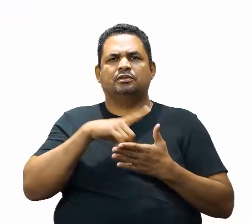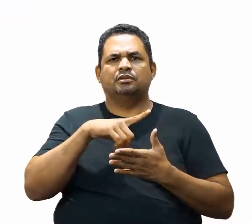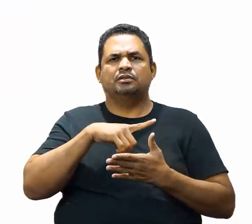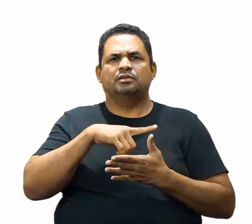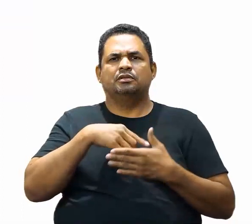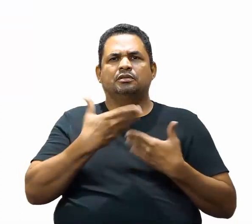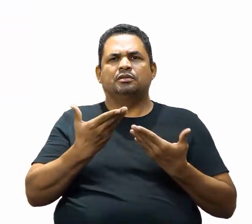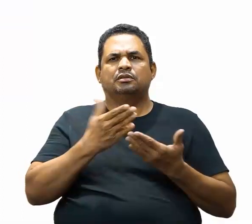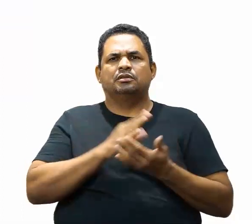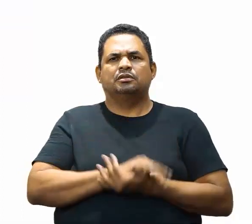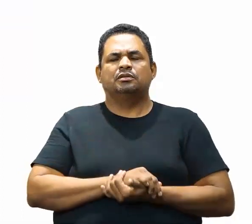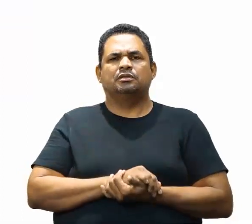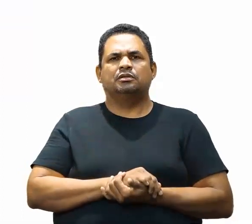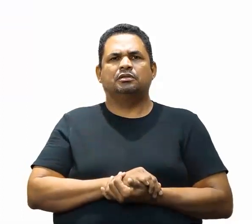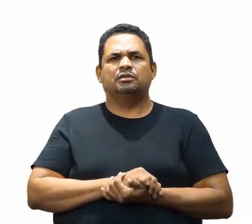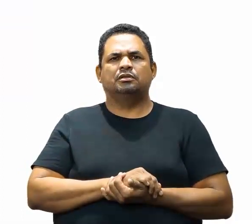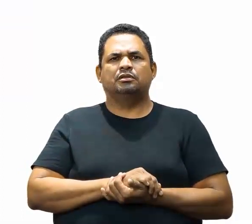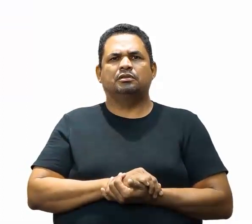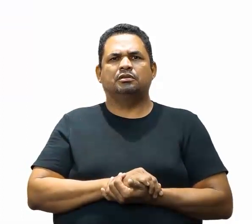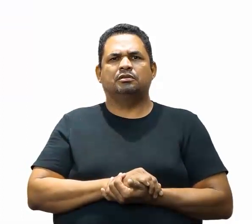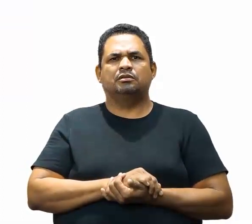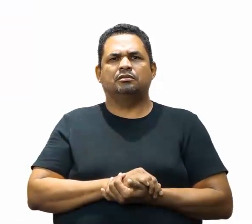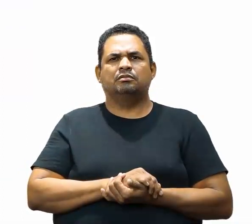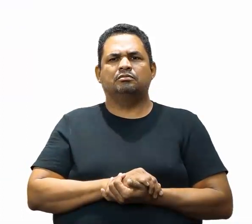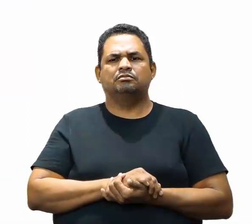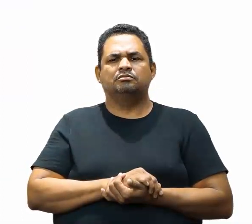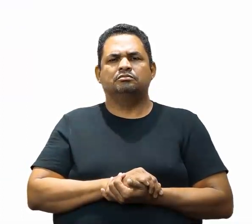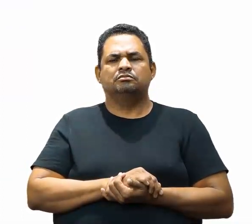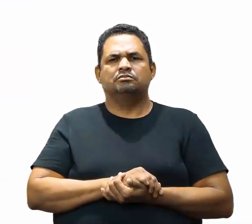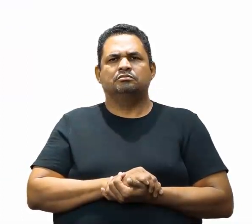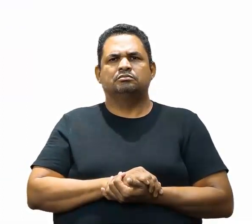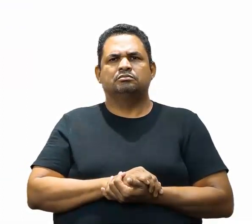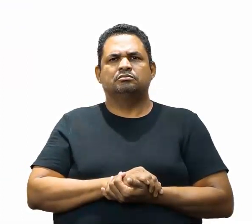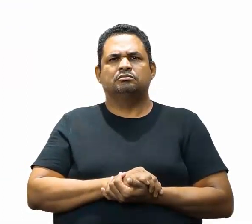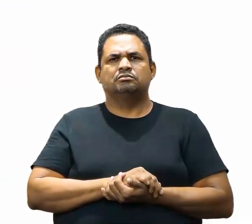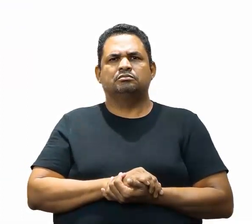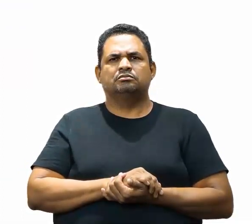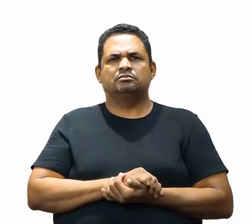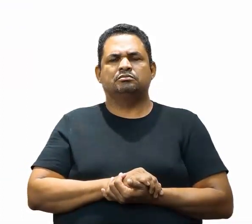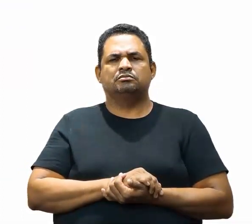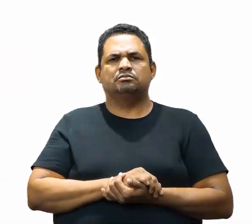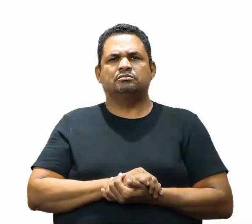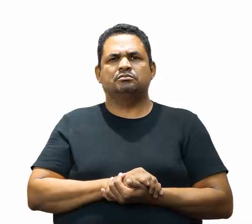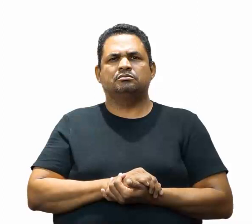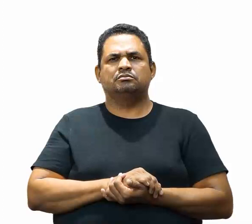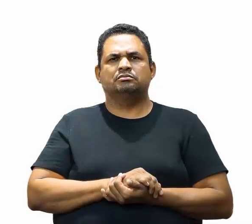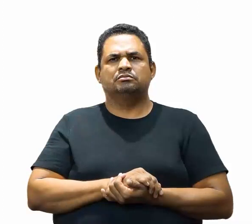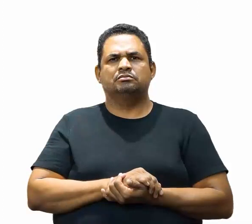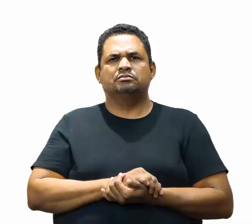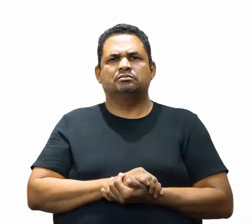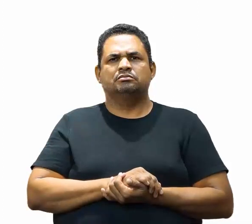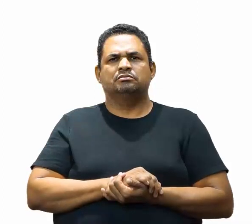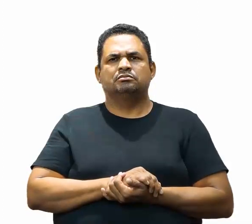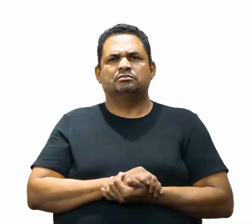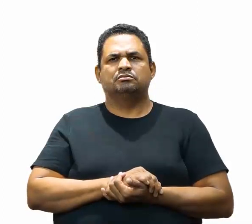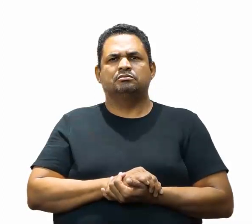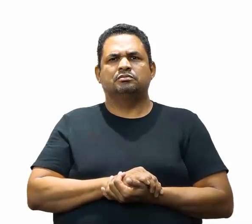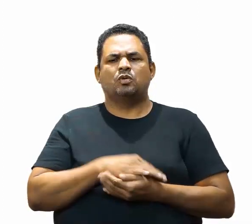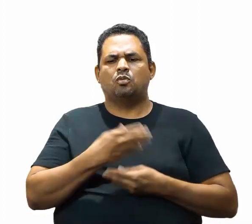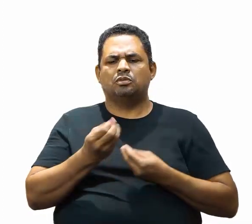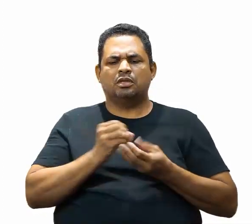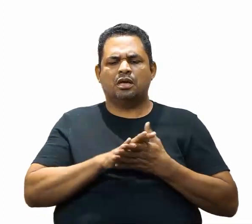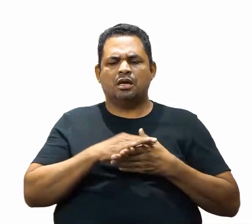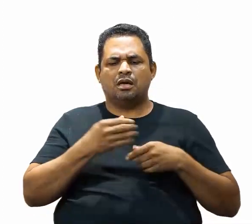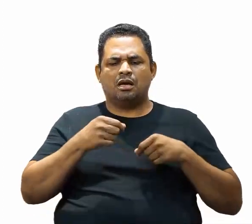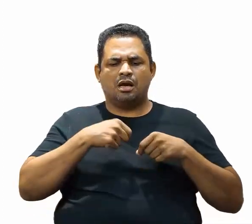essa pantalona. Olha o quão rasgado, roto é rasgado, que está esta calça. Não é arroto,